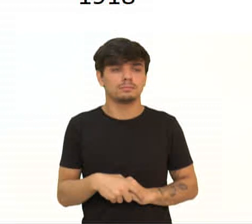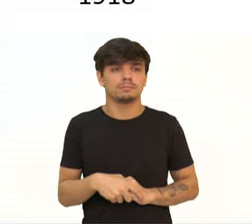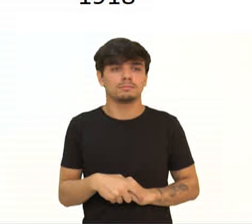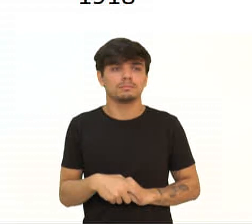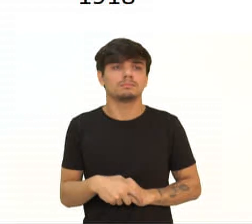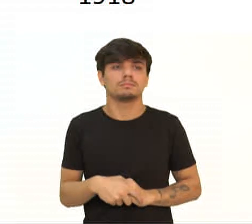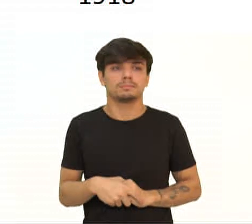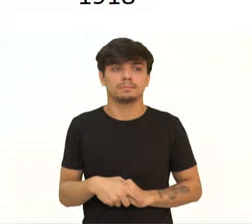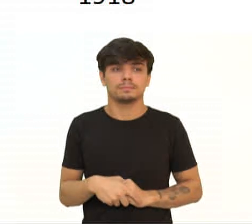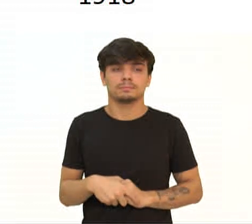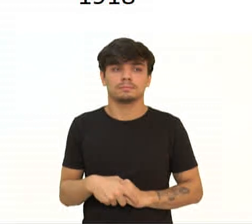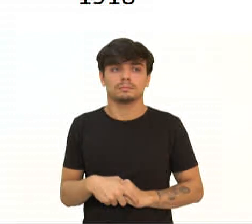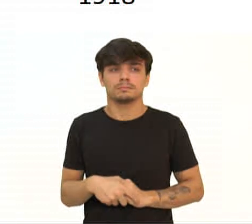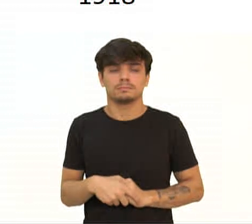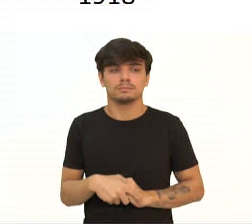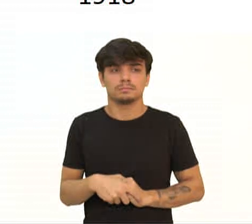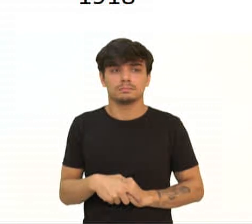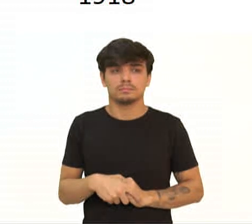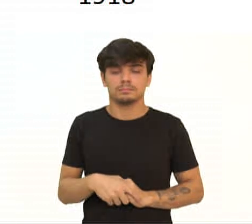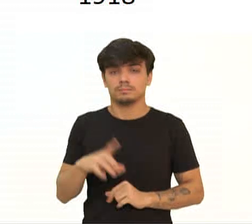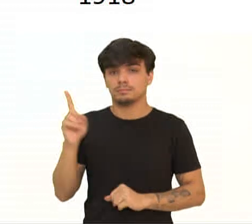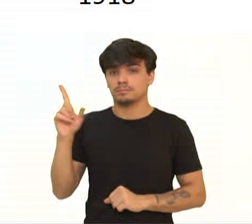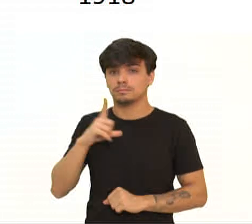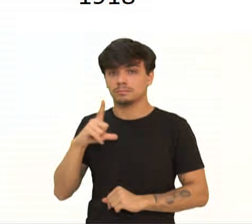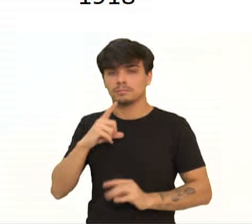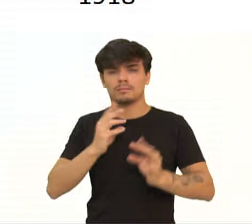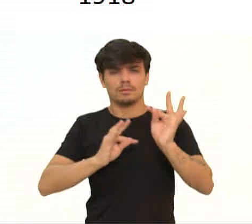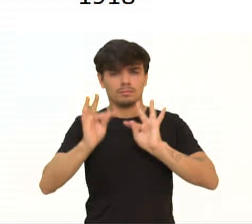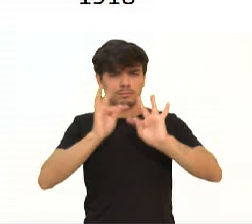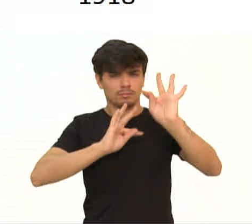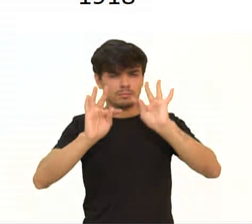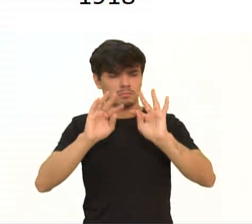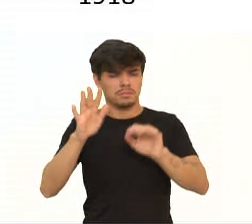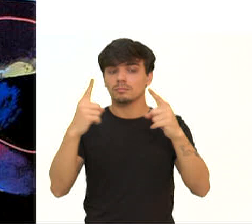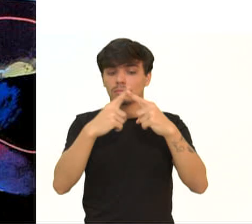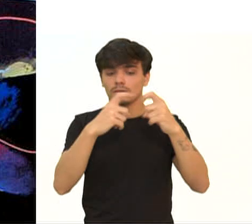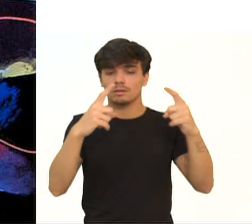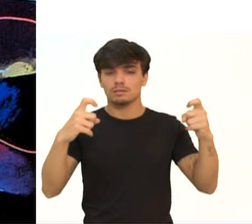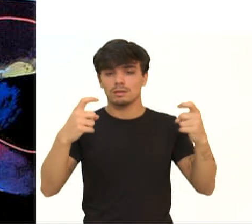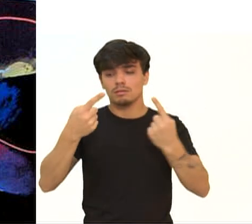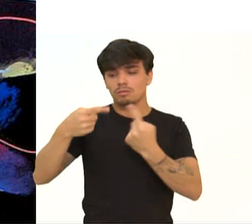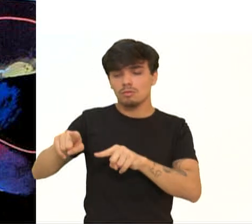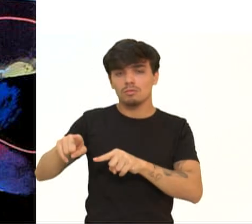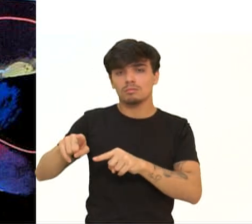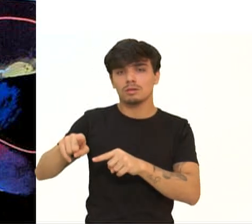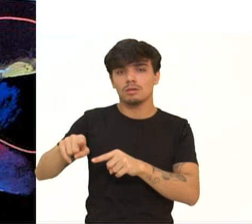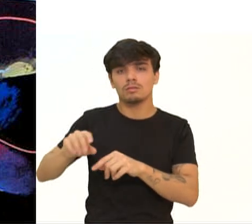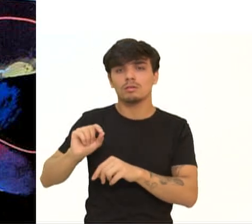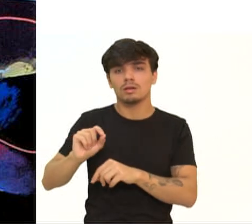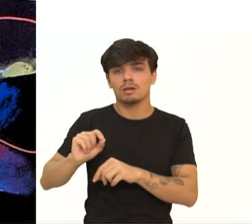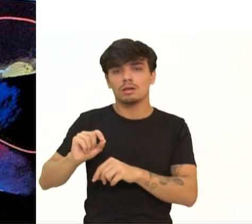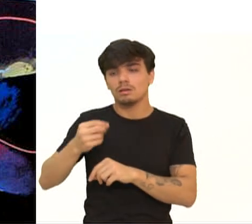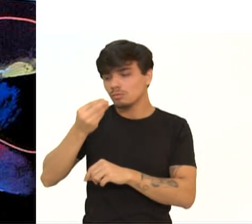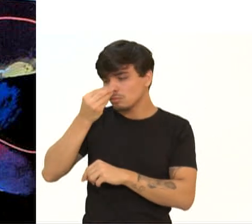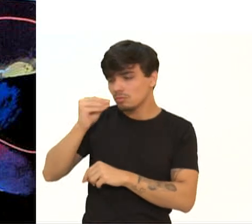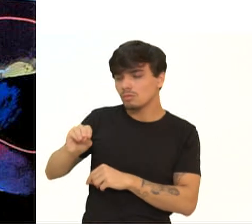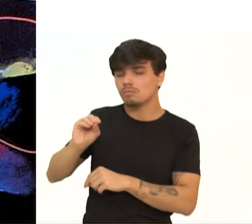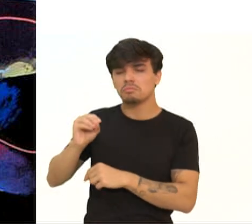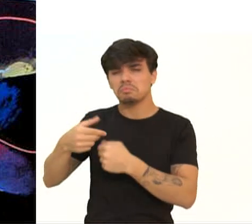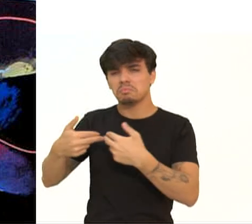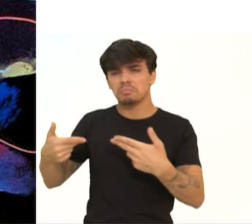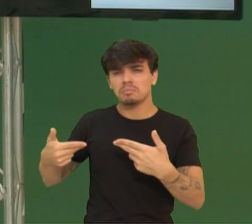dos pés da pessoa, até a corrente ela balança. Então ele vai mostrar o movimento numa única obra, uma única imagem tem um